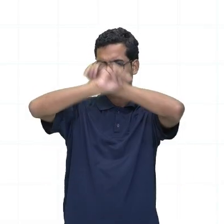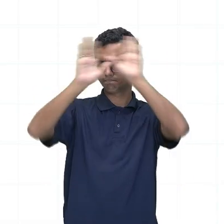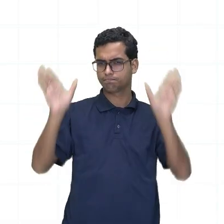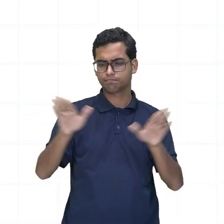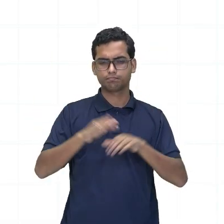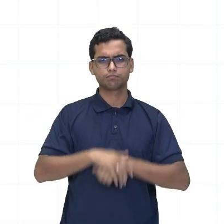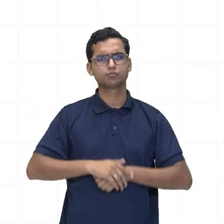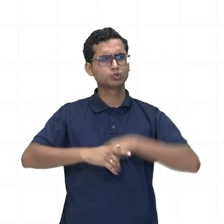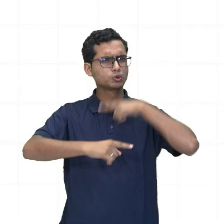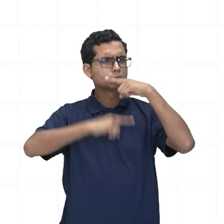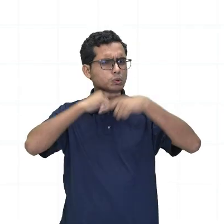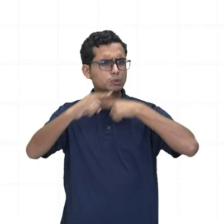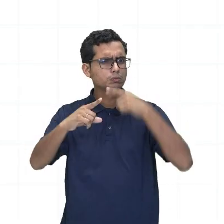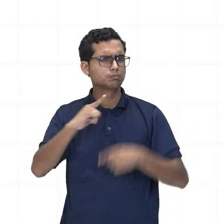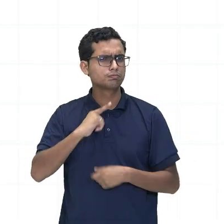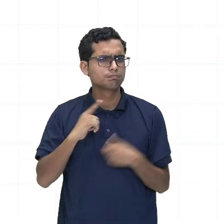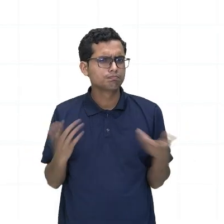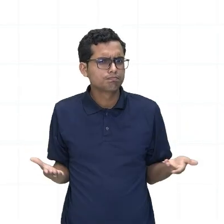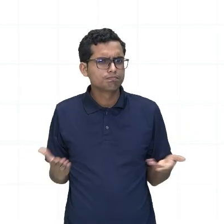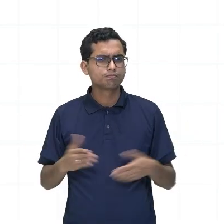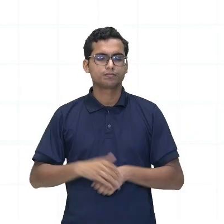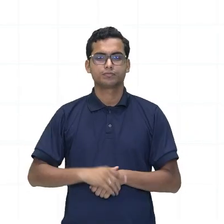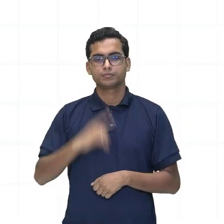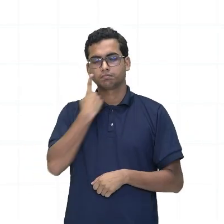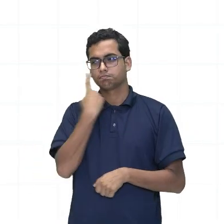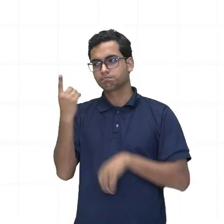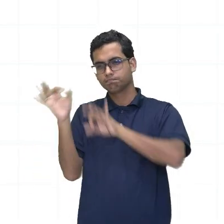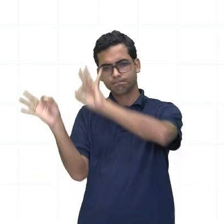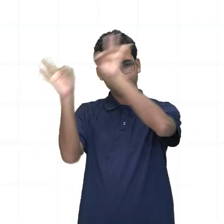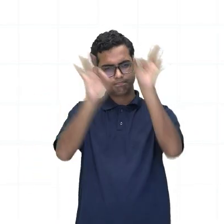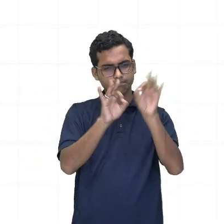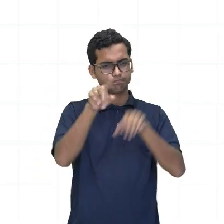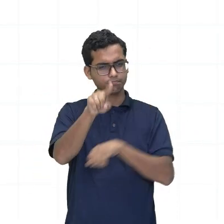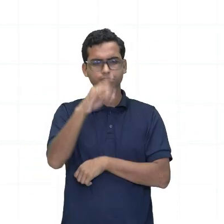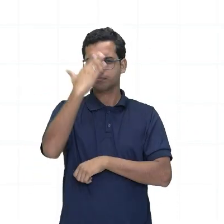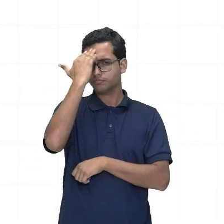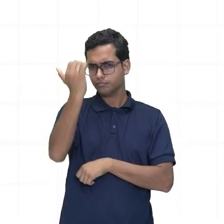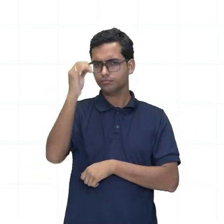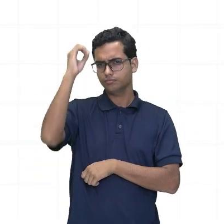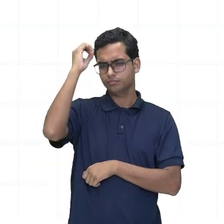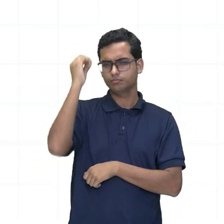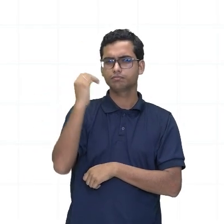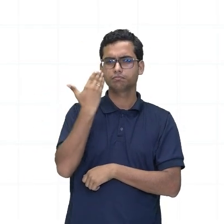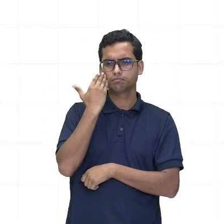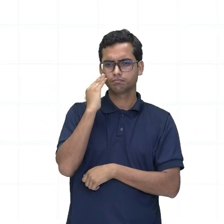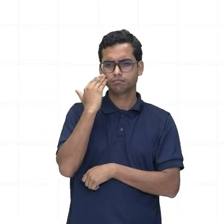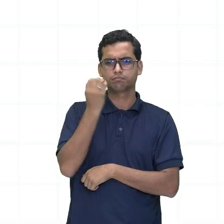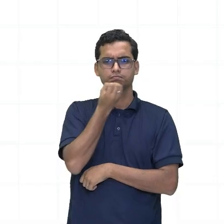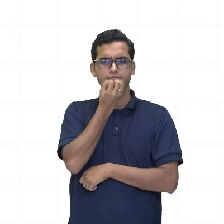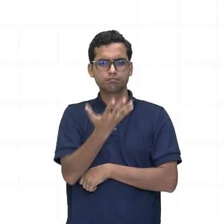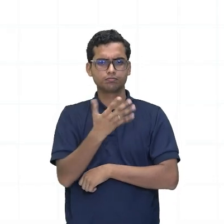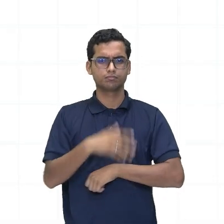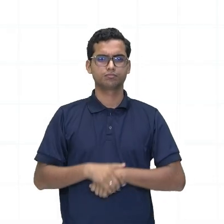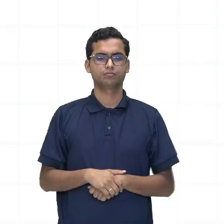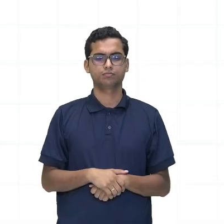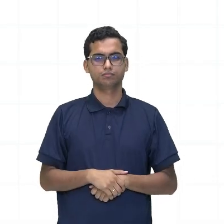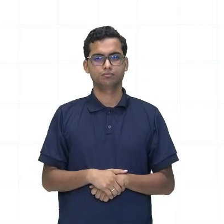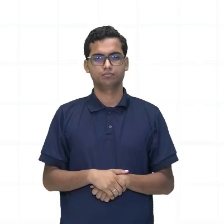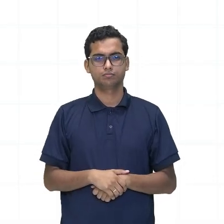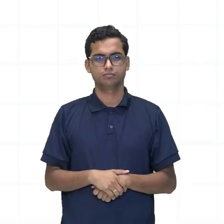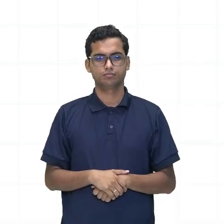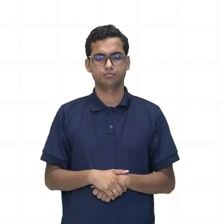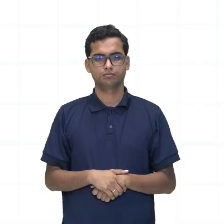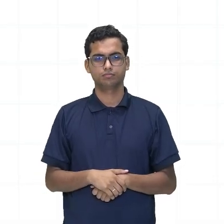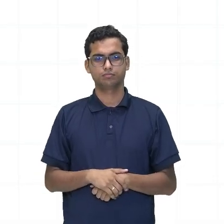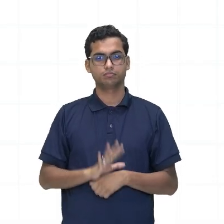Ficou com dúvida? Espera aí, vamos olhar aqui no esquema para você tirar essa dúvida. Observem aí. Então, dentro